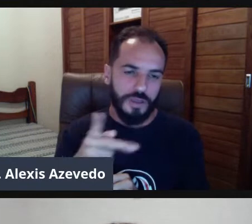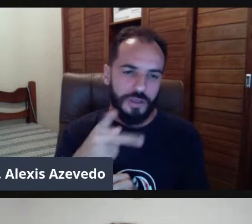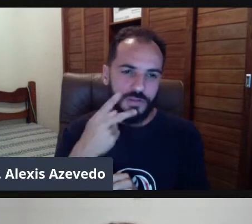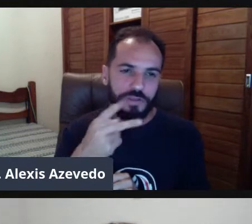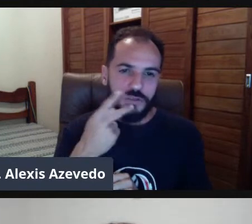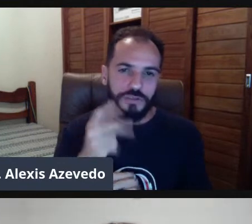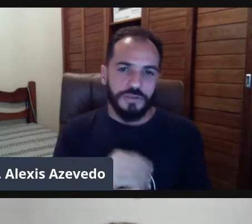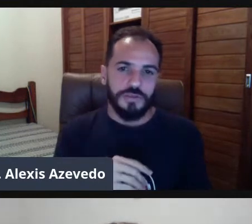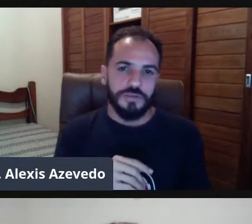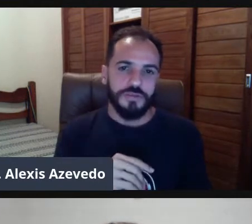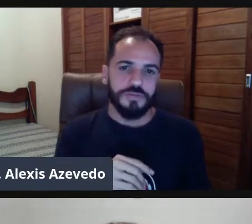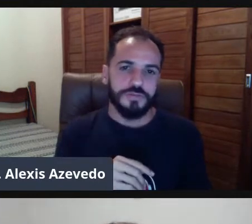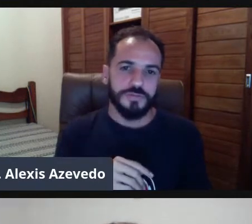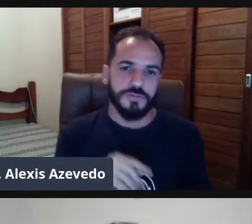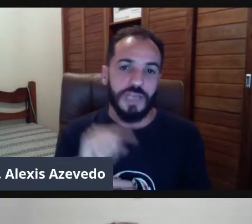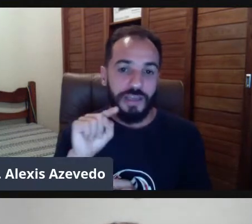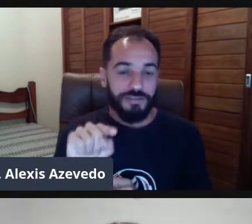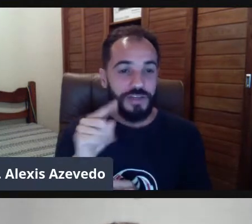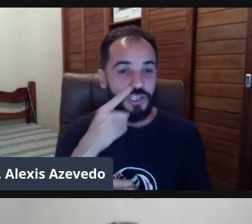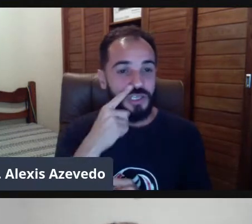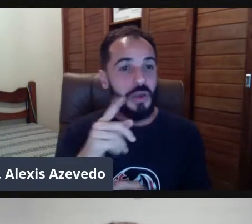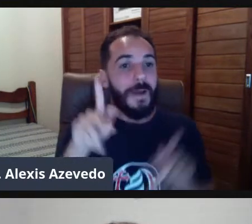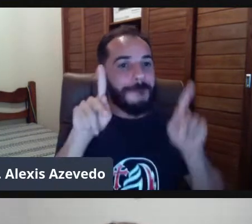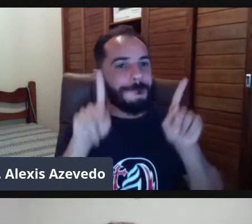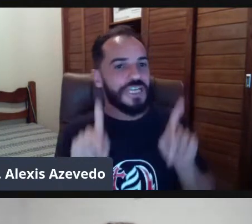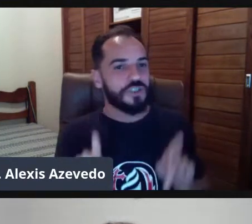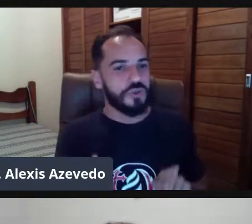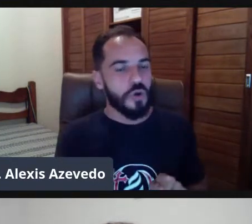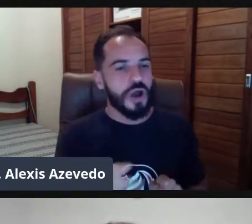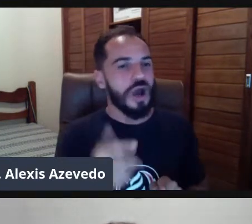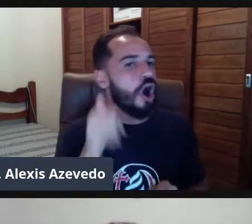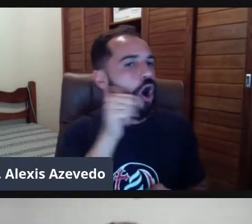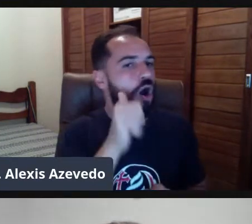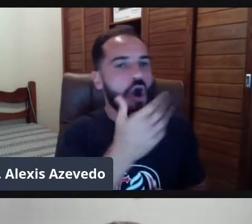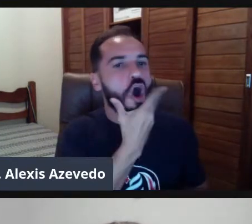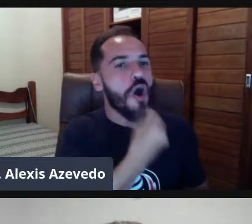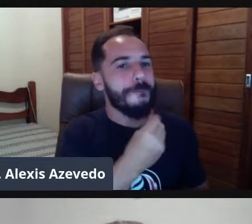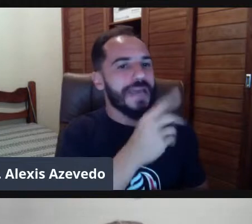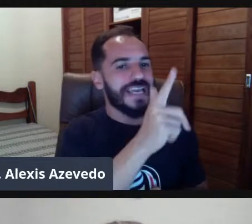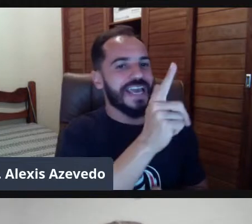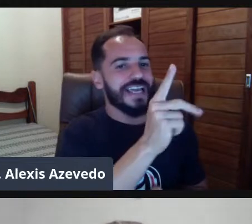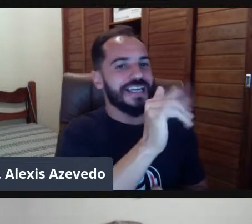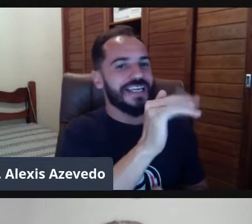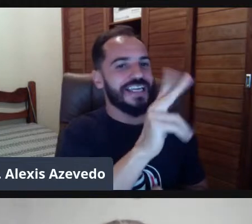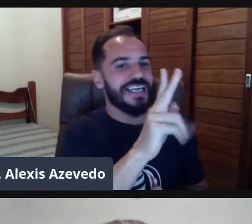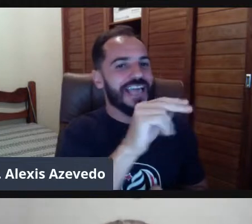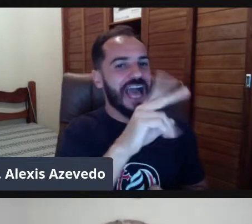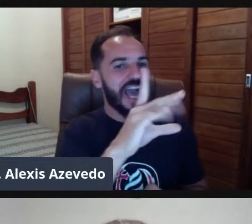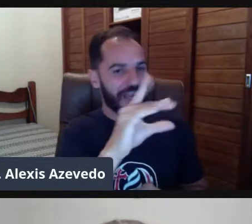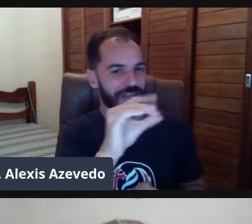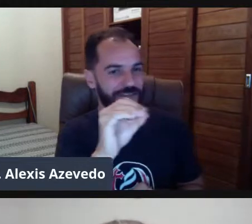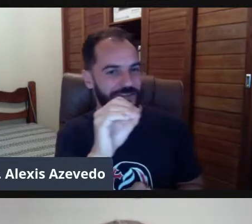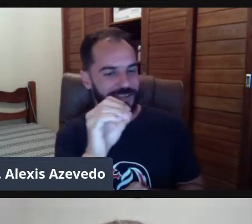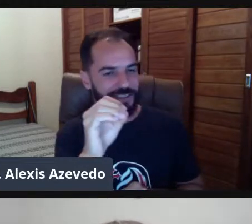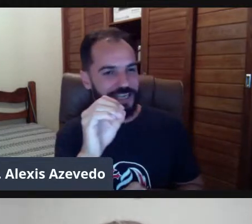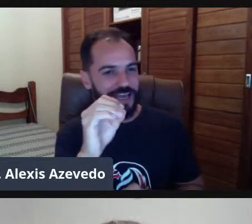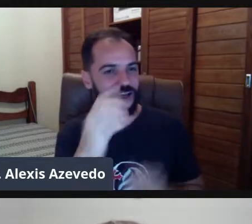que foi o legado que o Guinhar deixou, e é algo que eu respeito muito, que é respeitar